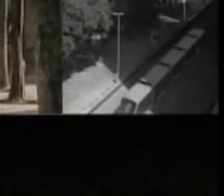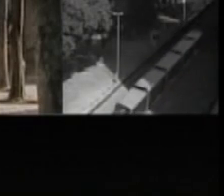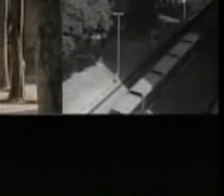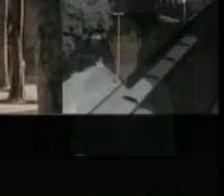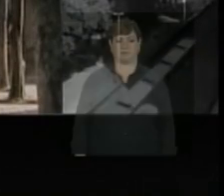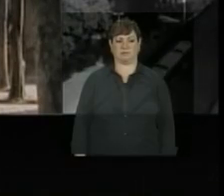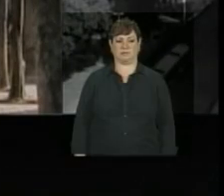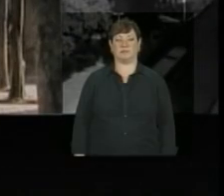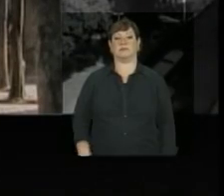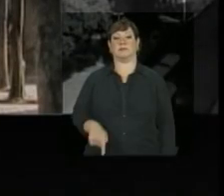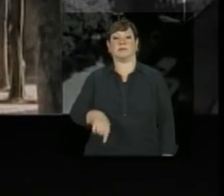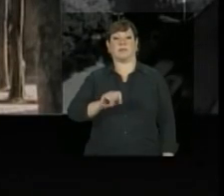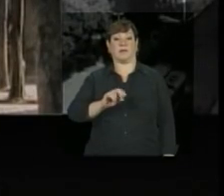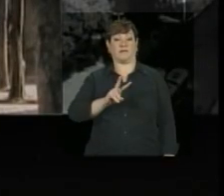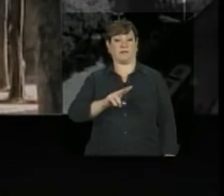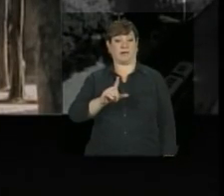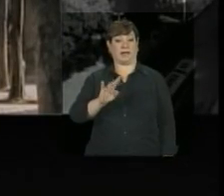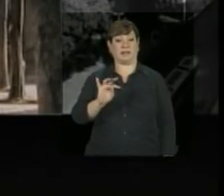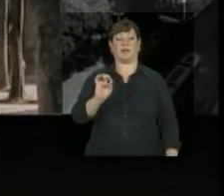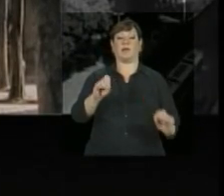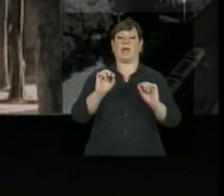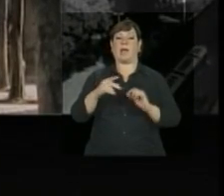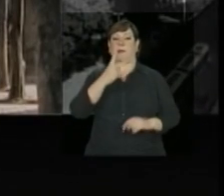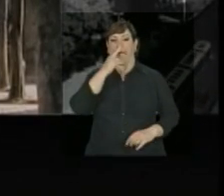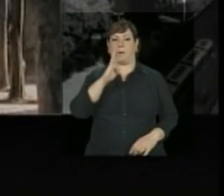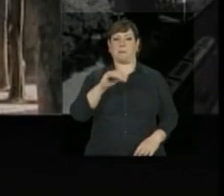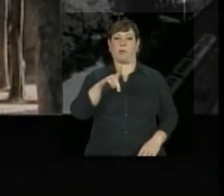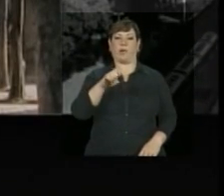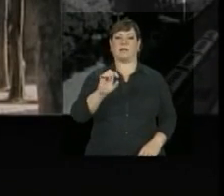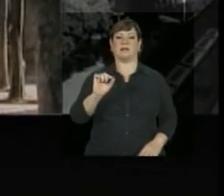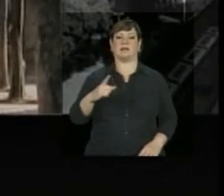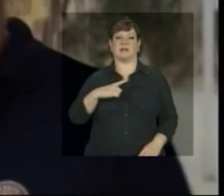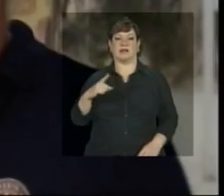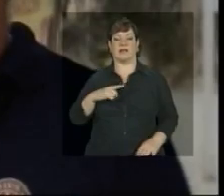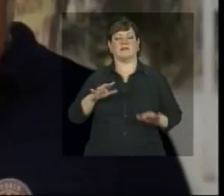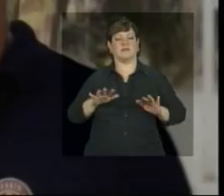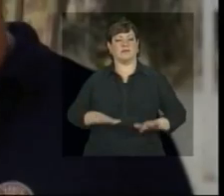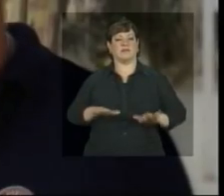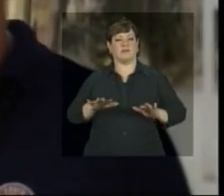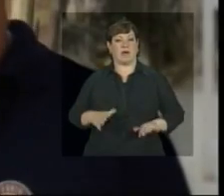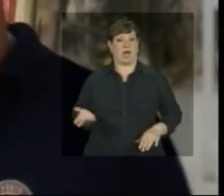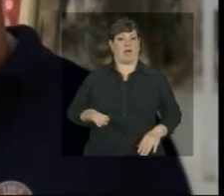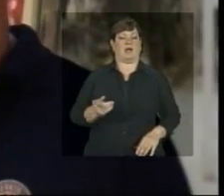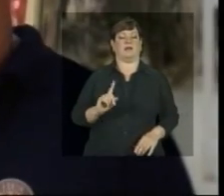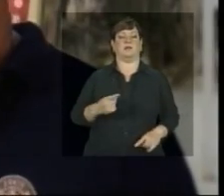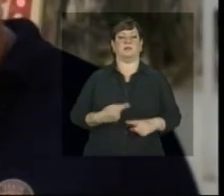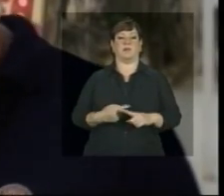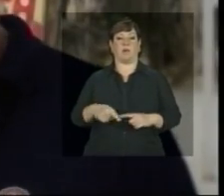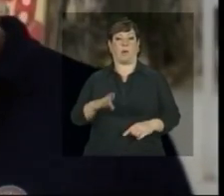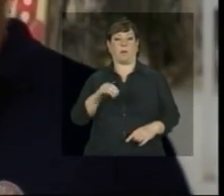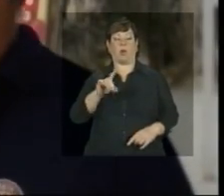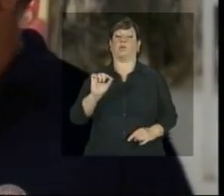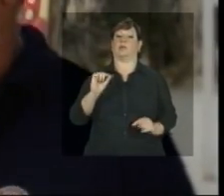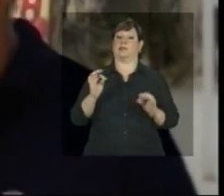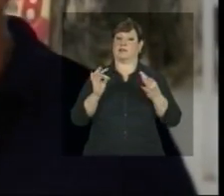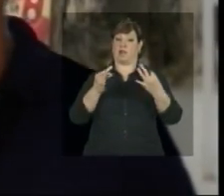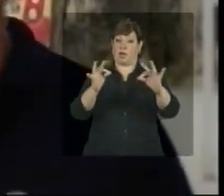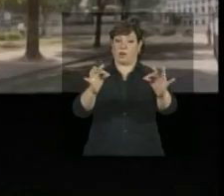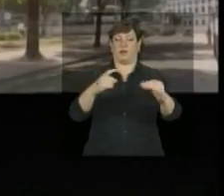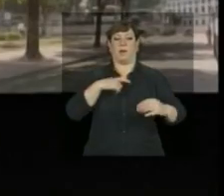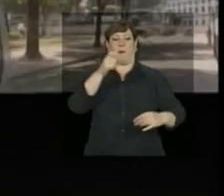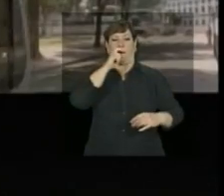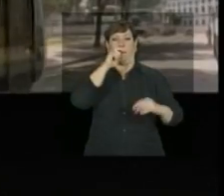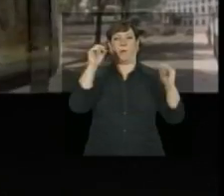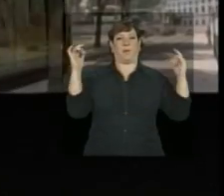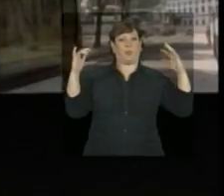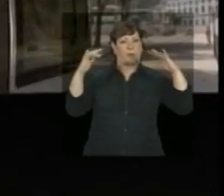O VLT nada mais é do que um bonde, anda em baixa velocidade. Só que nós estamos falando de um bonde com tecnologia, com